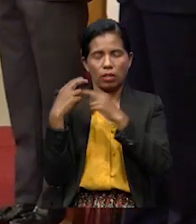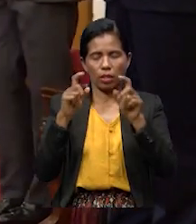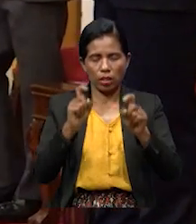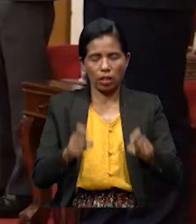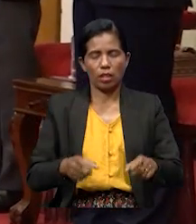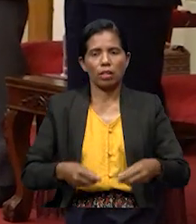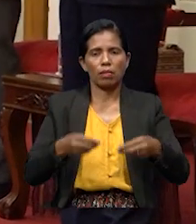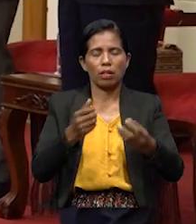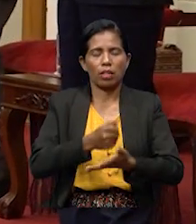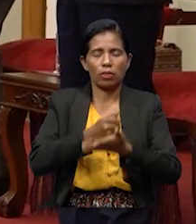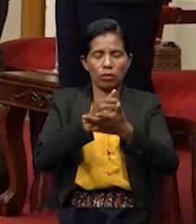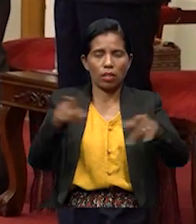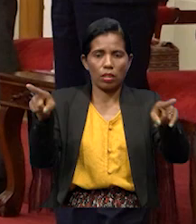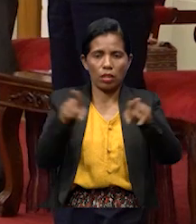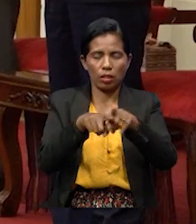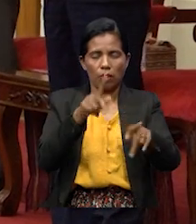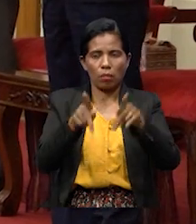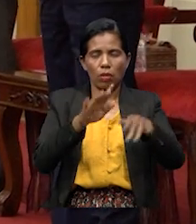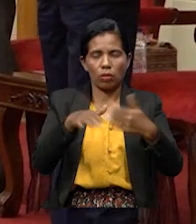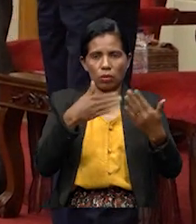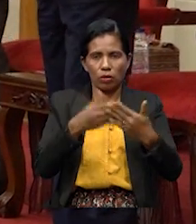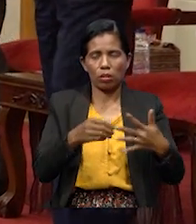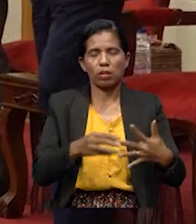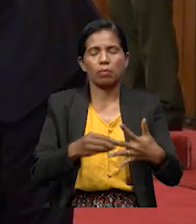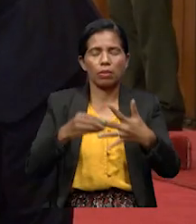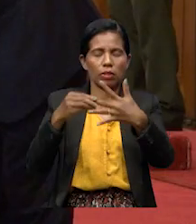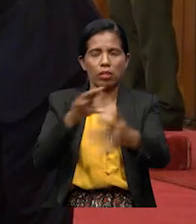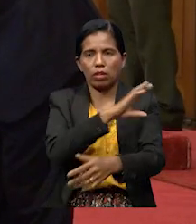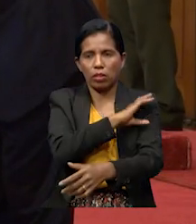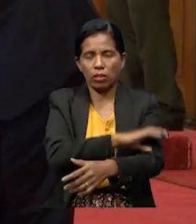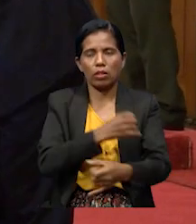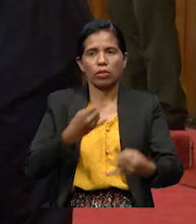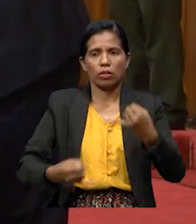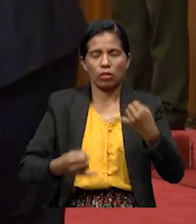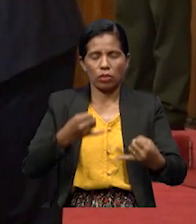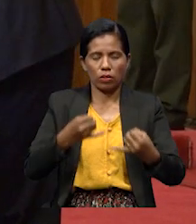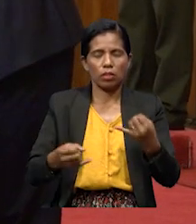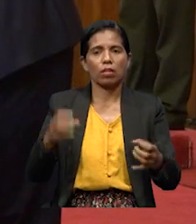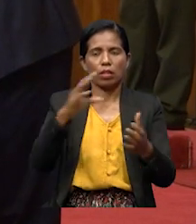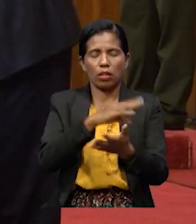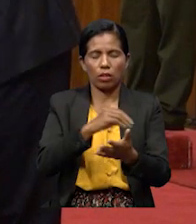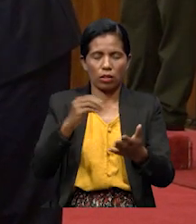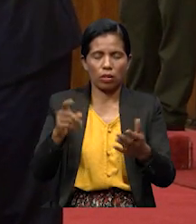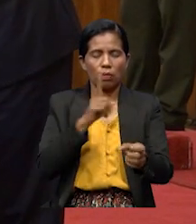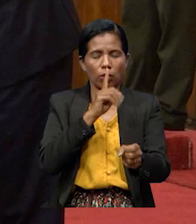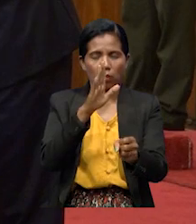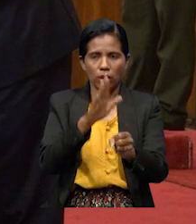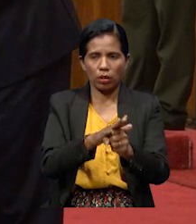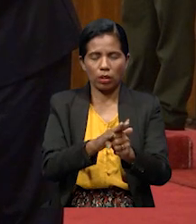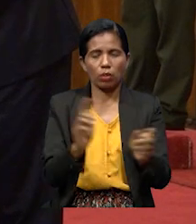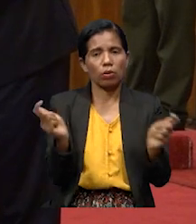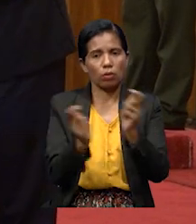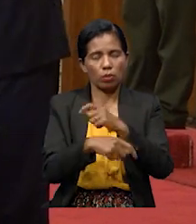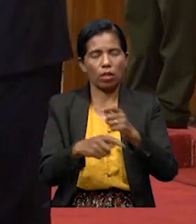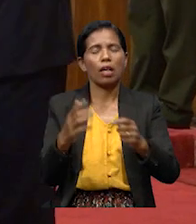garante tratamento igual para cidadão hotu-hotu, liu-liu segurança, justiça, investimento, no compromisso ou de transforma nação nei,